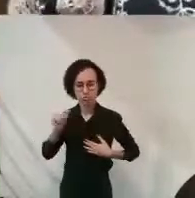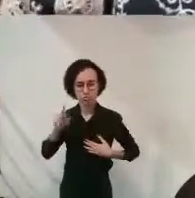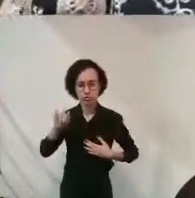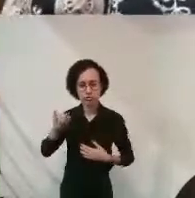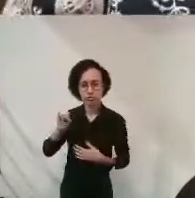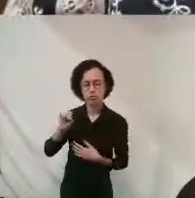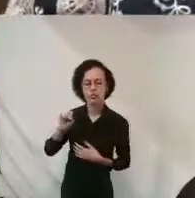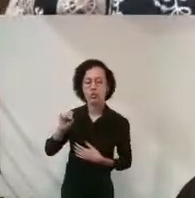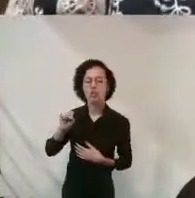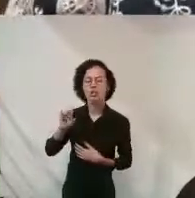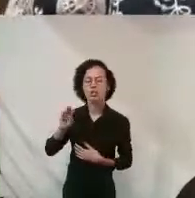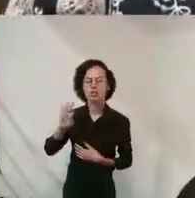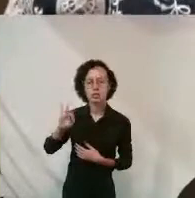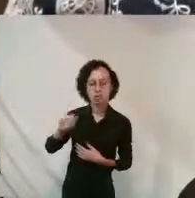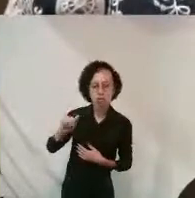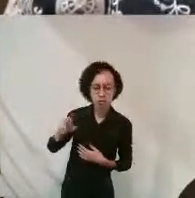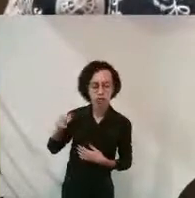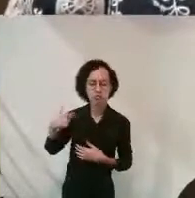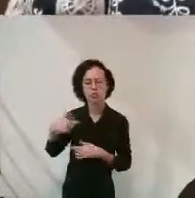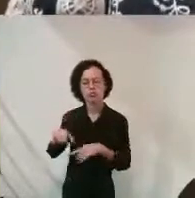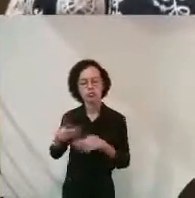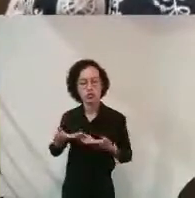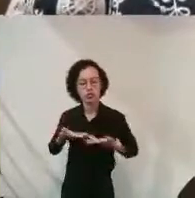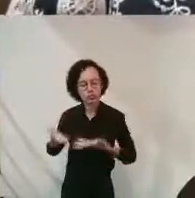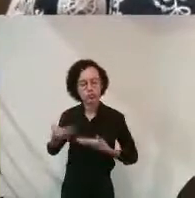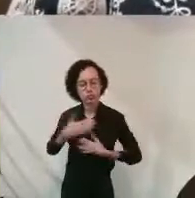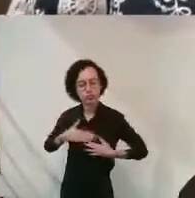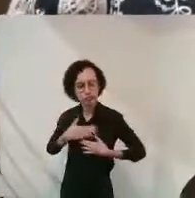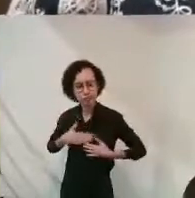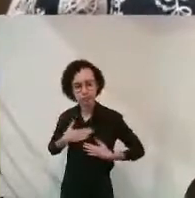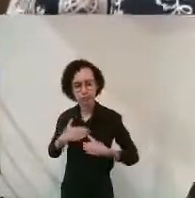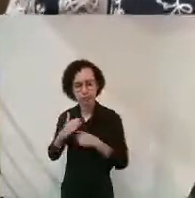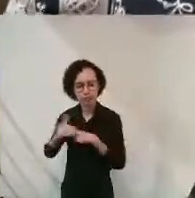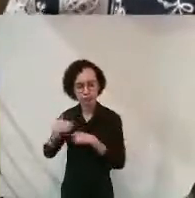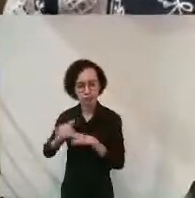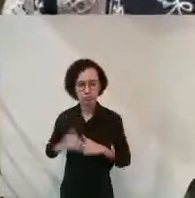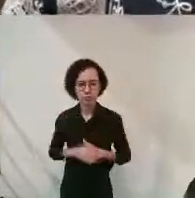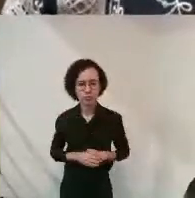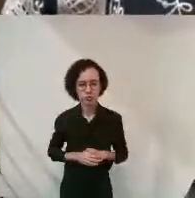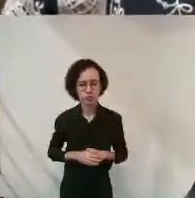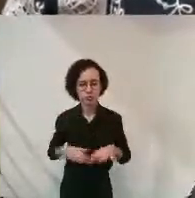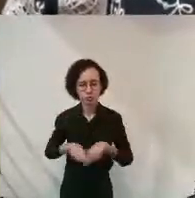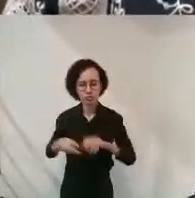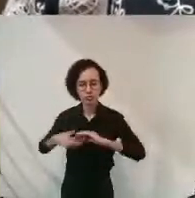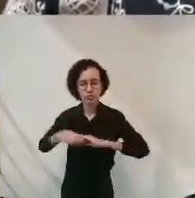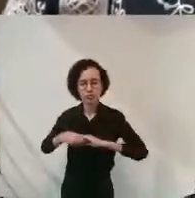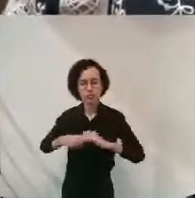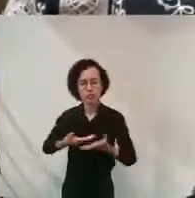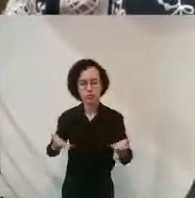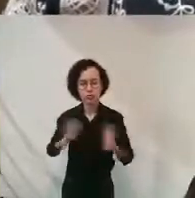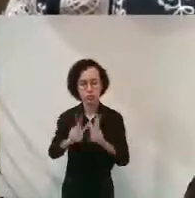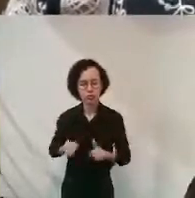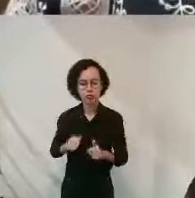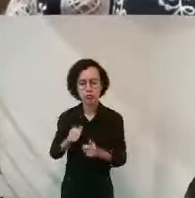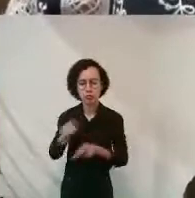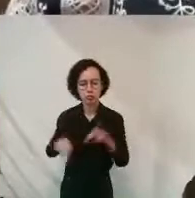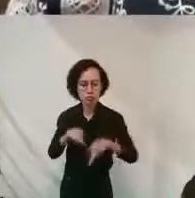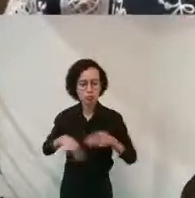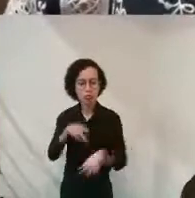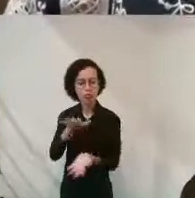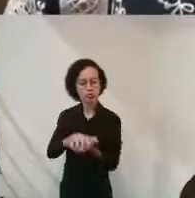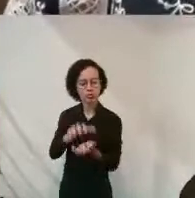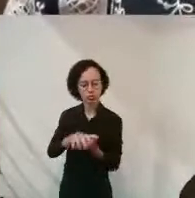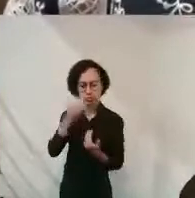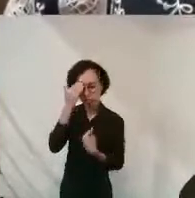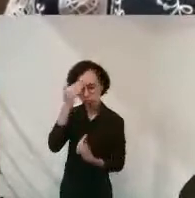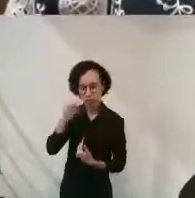Roberta pela recepção carinhosa e nas pessoas de quem eu cumprimento todo o povo pernambucano e agradeço também ao